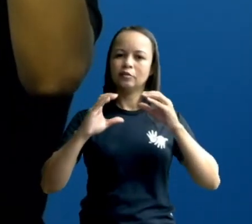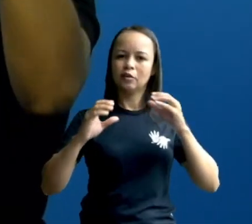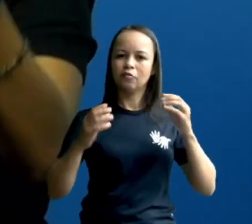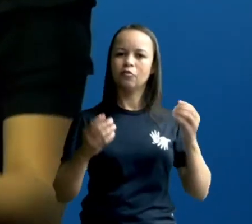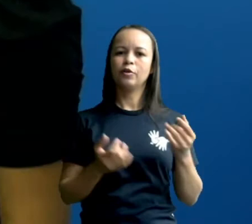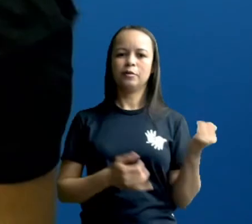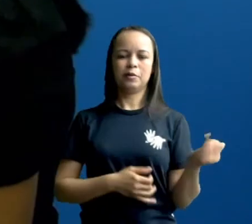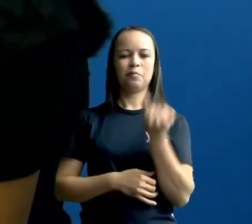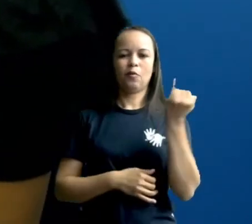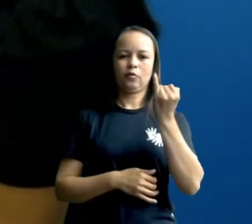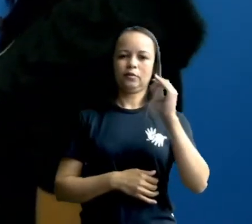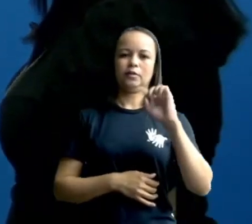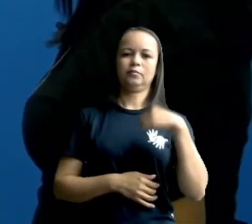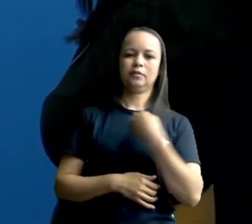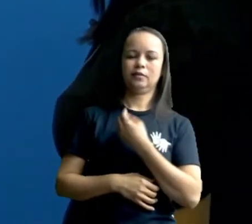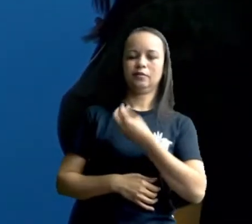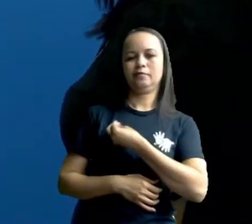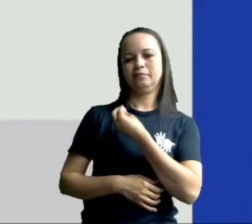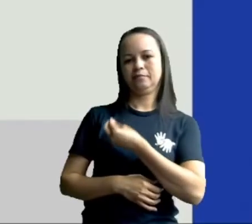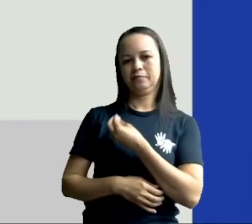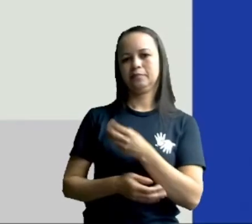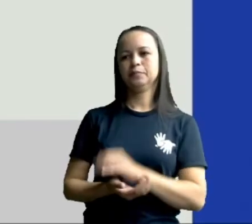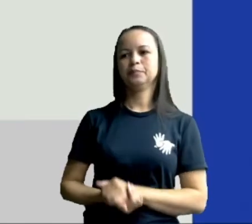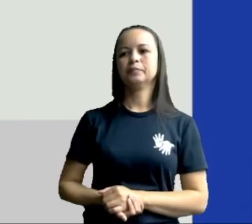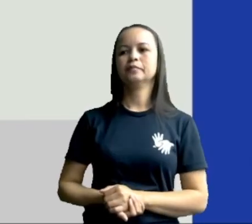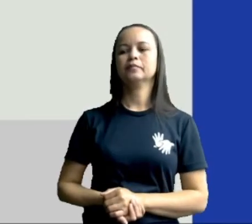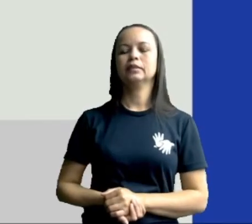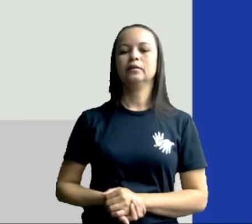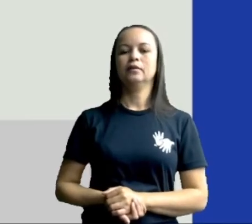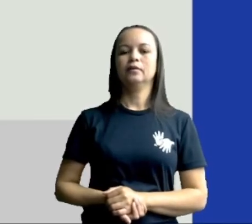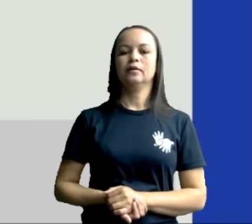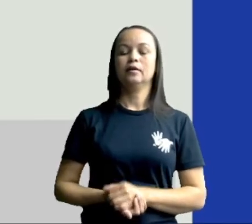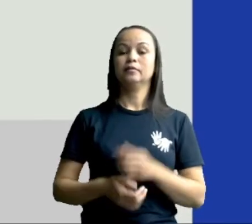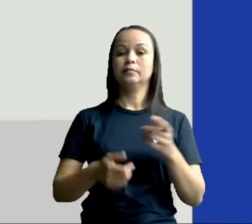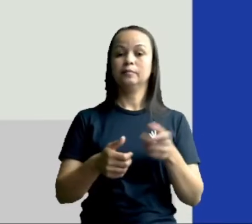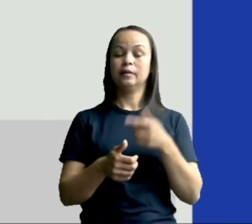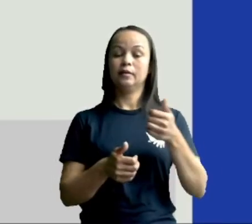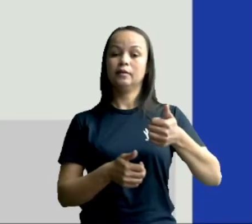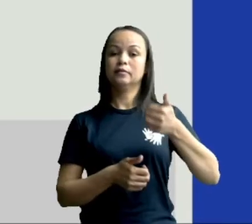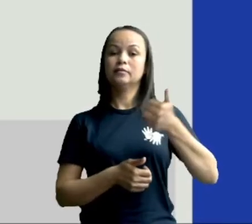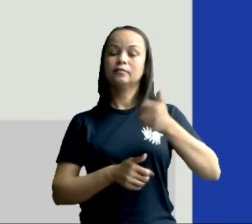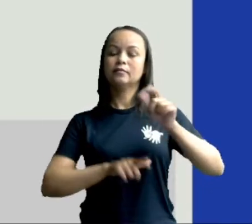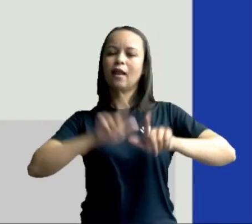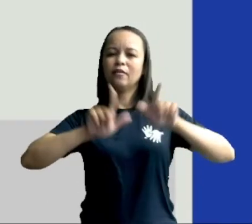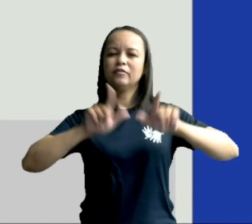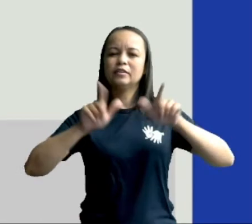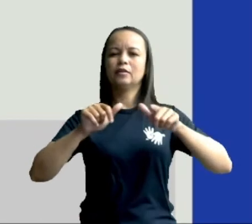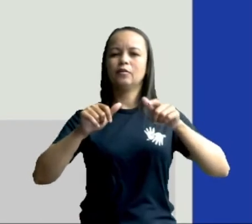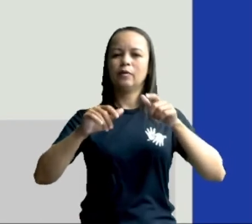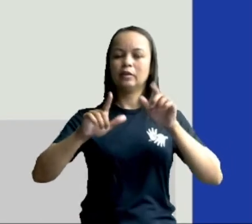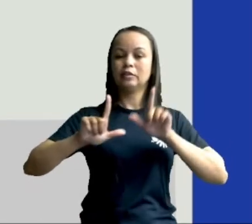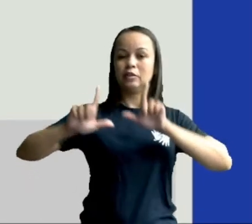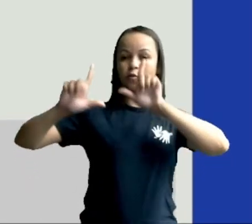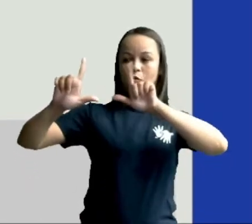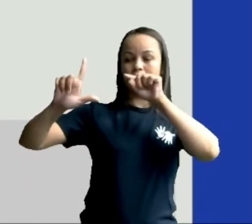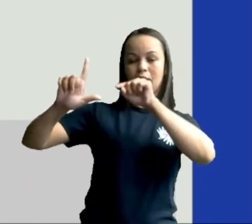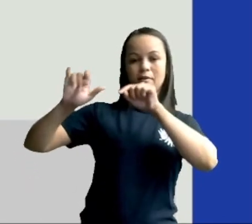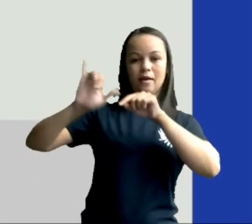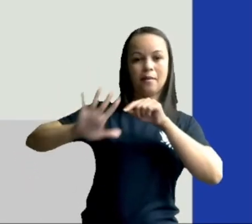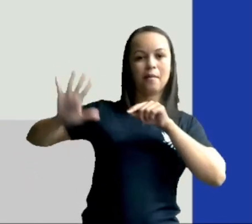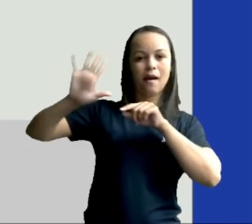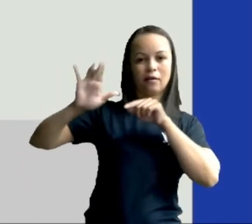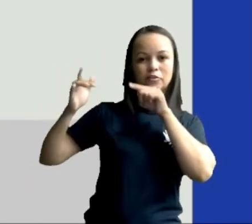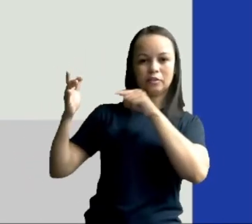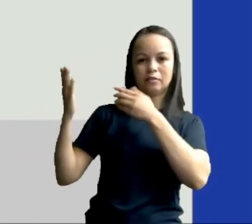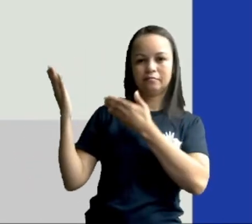conta, né, da nossa vida. As primeiras televisões eram como as que se encontram aí na imagem. Olha aí essa